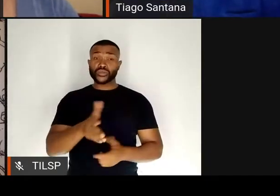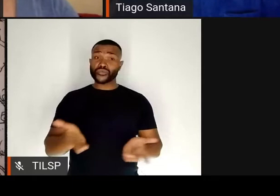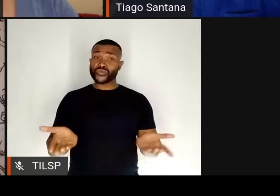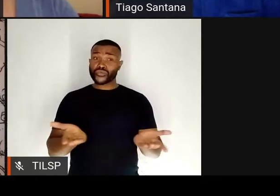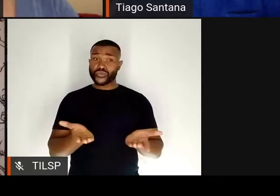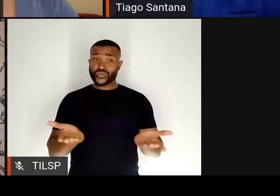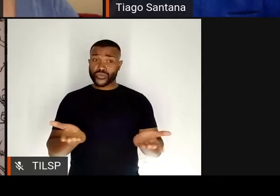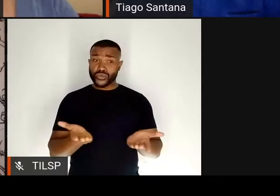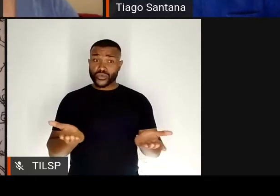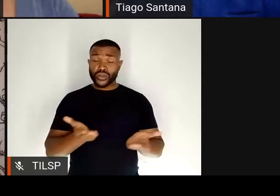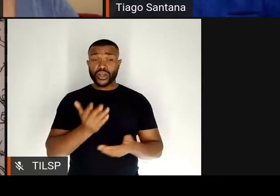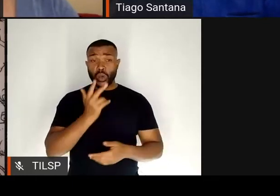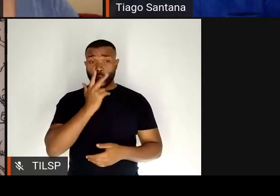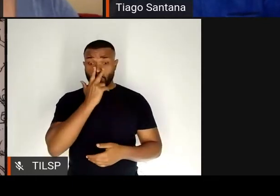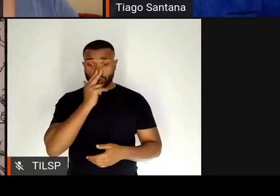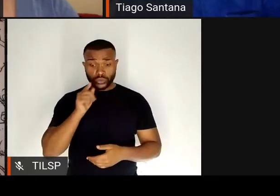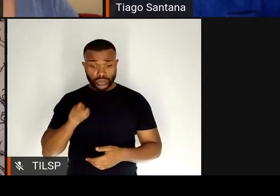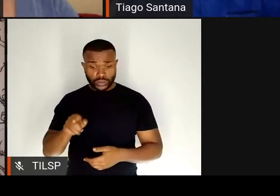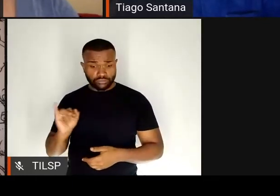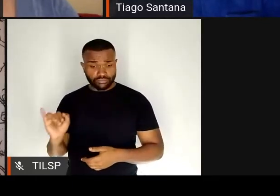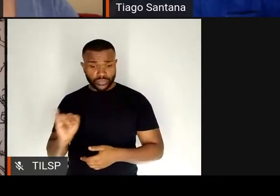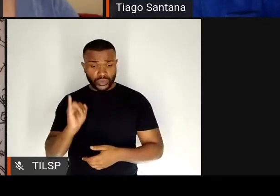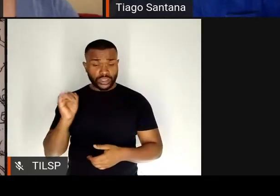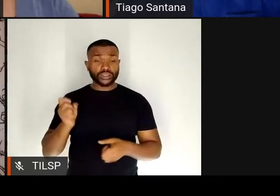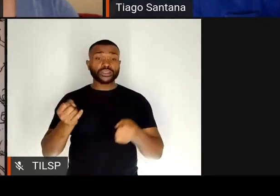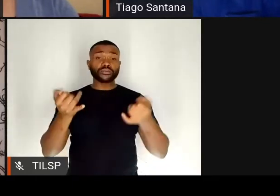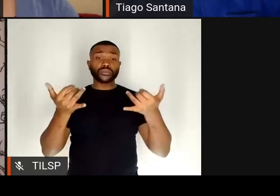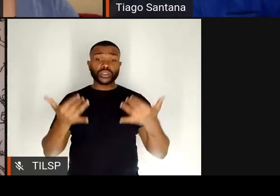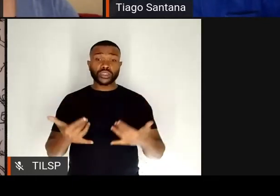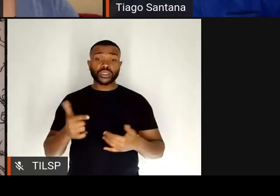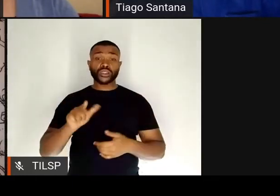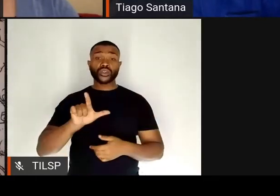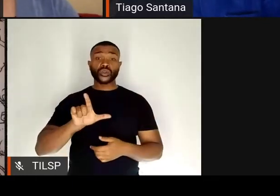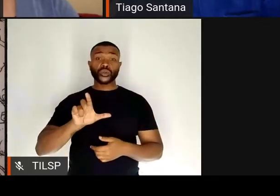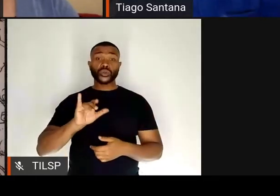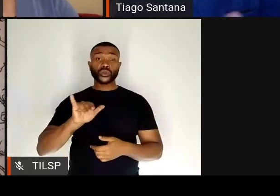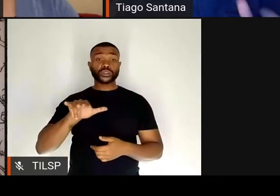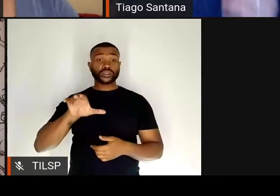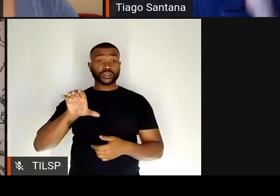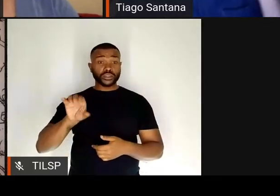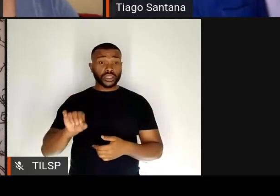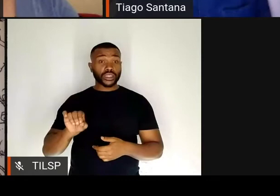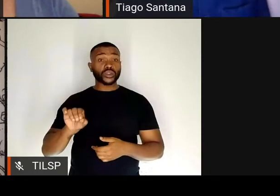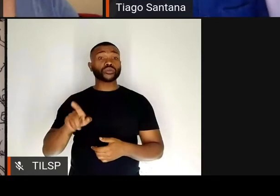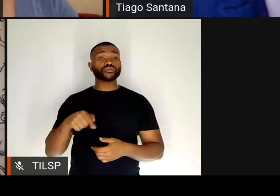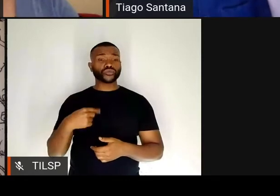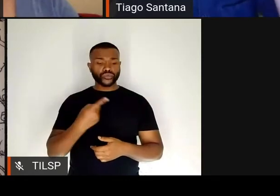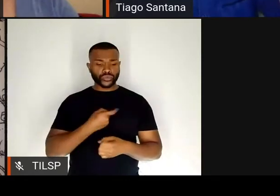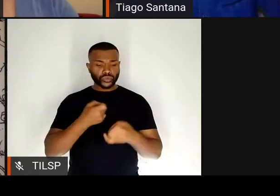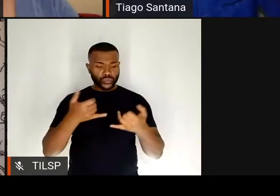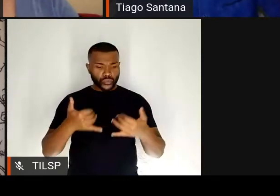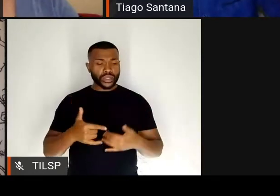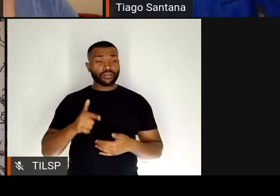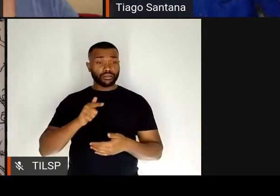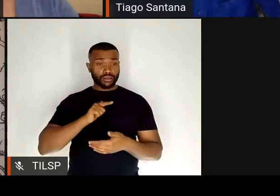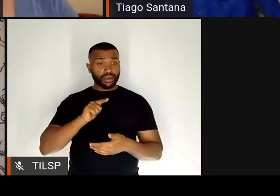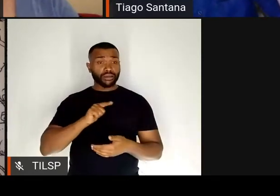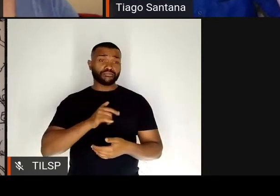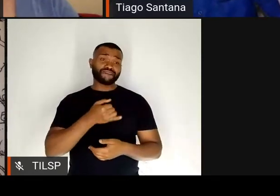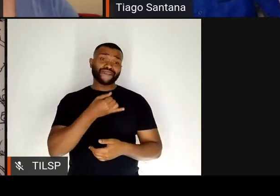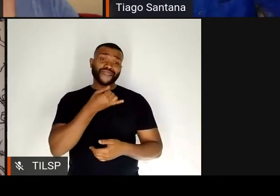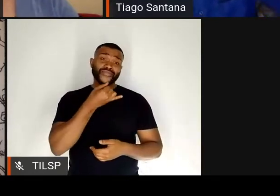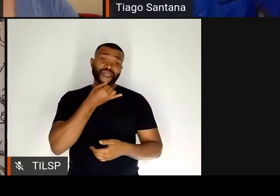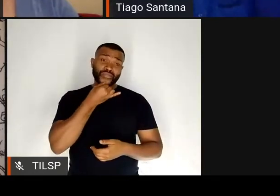acho que isso é importante falar. O Luciano, e aí a gente fala isso, que existe uma lacuna, e é uma pena que